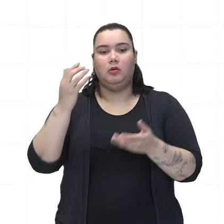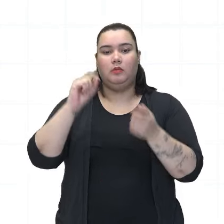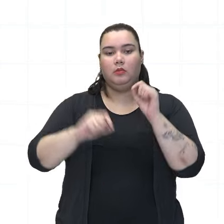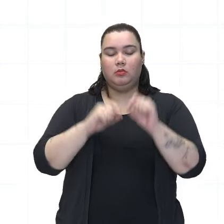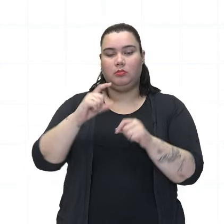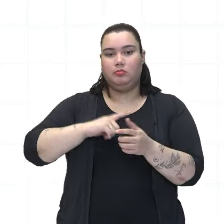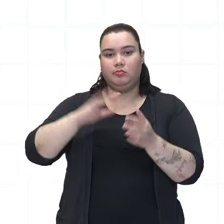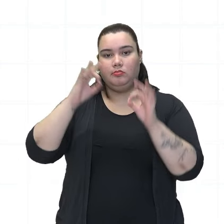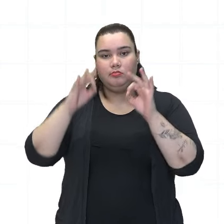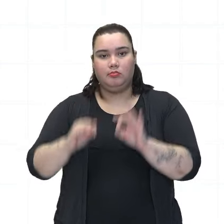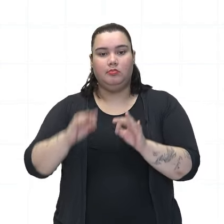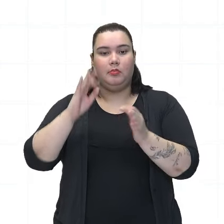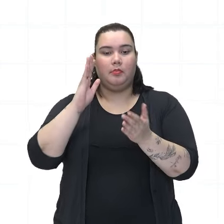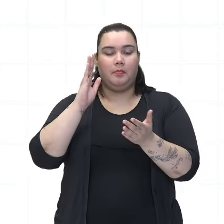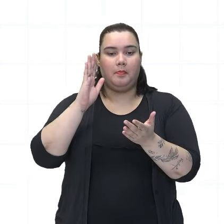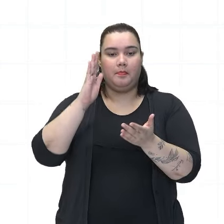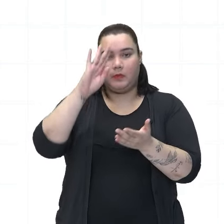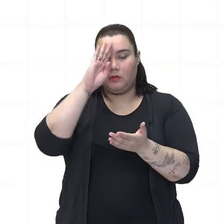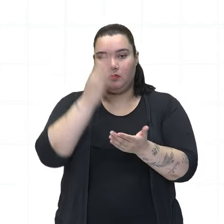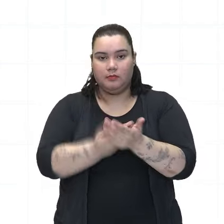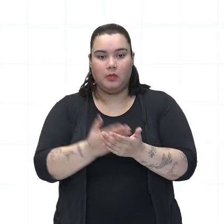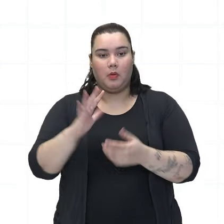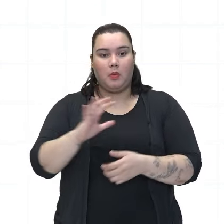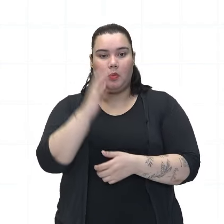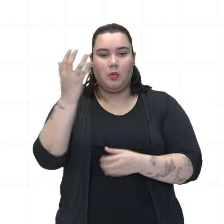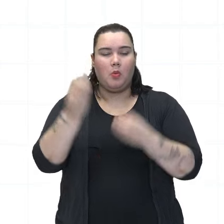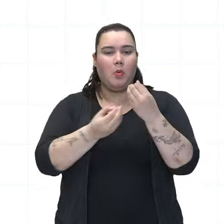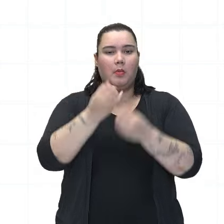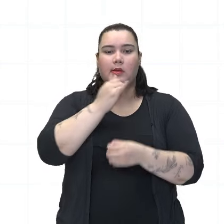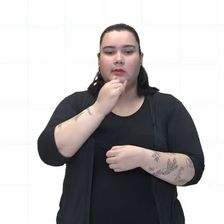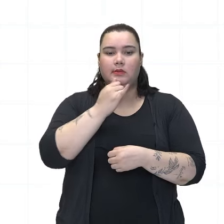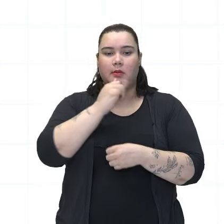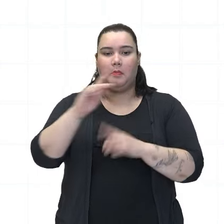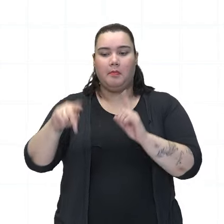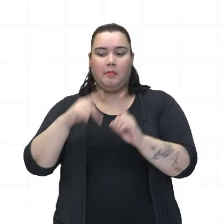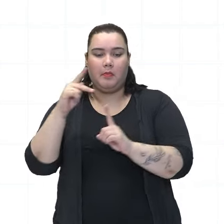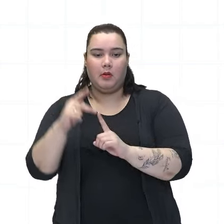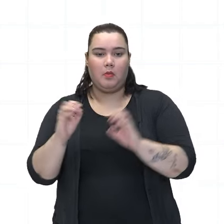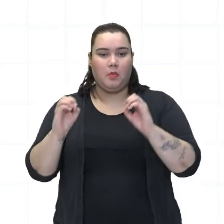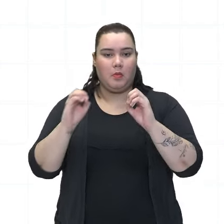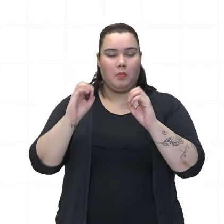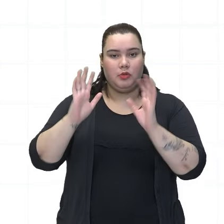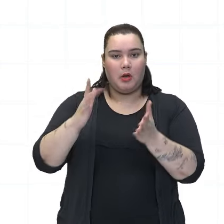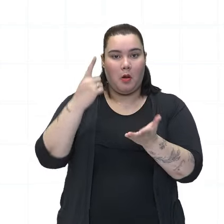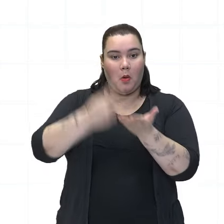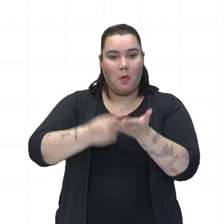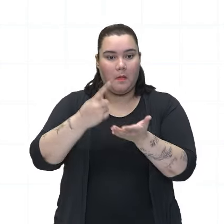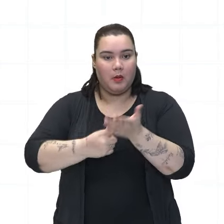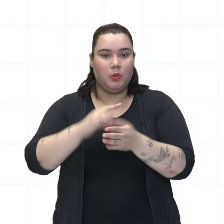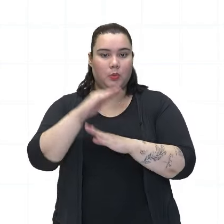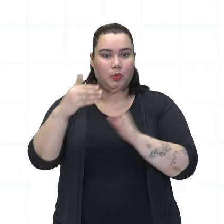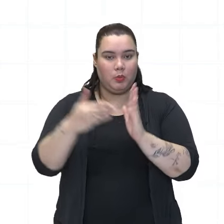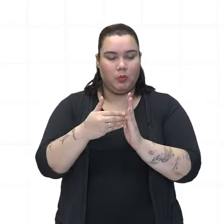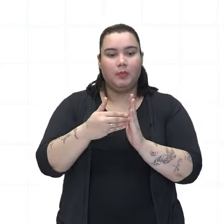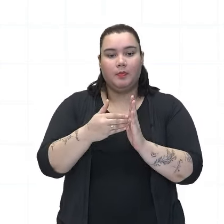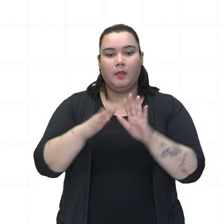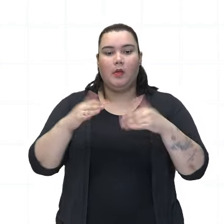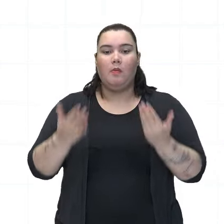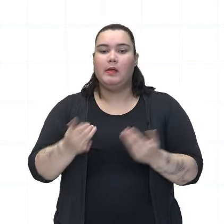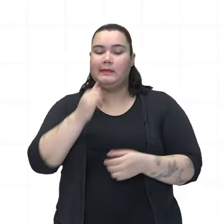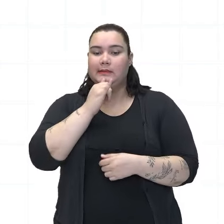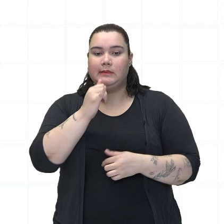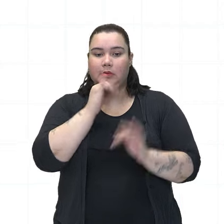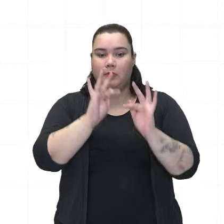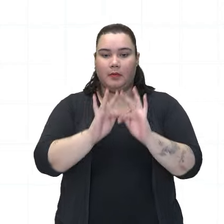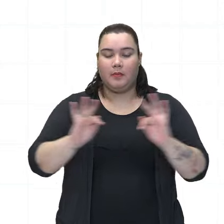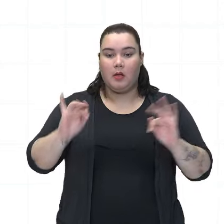acontecer, como planos definidos, eventos marcados e agendados. Bom, neste exemplo aí, você pode